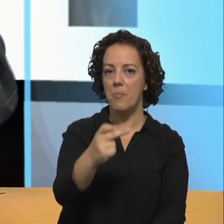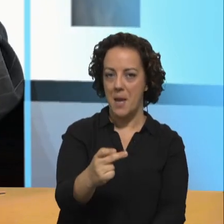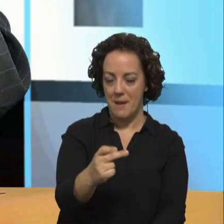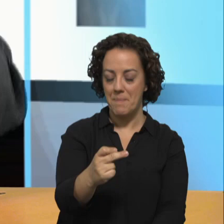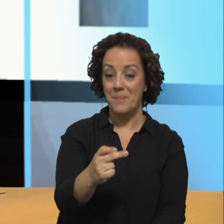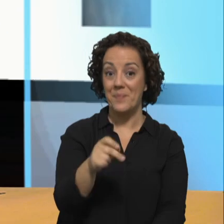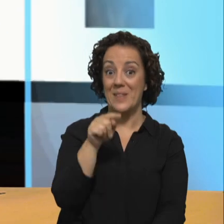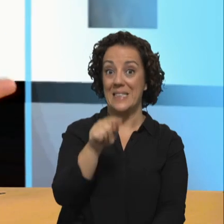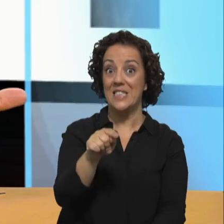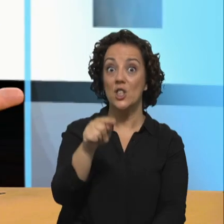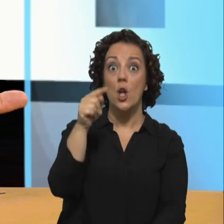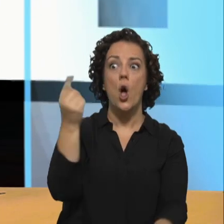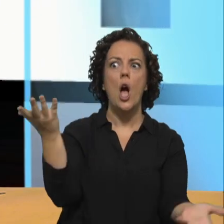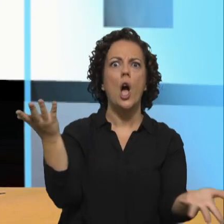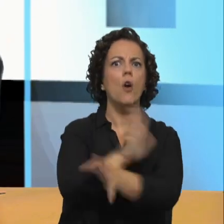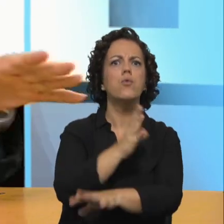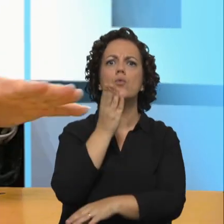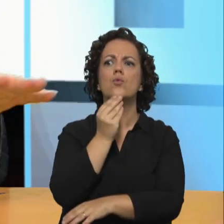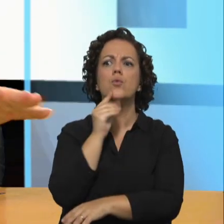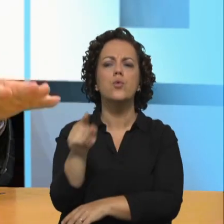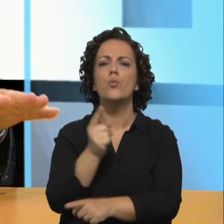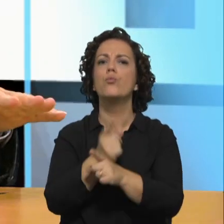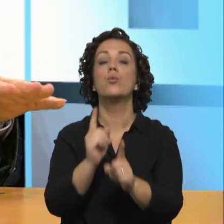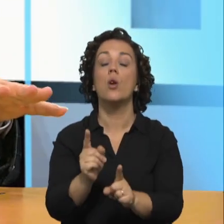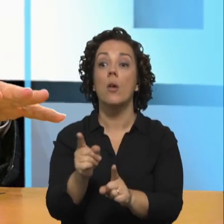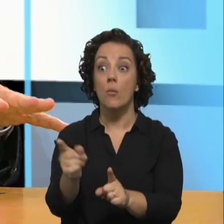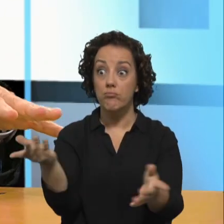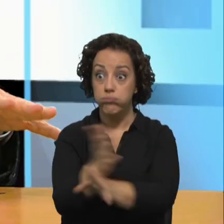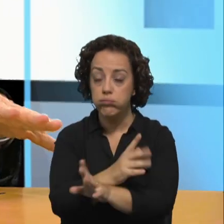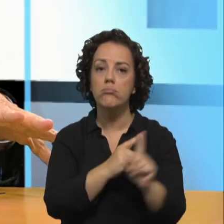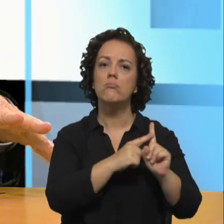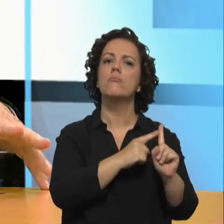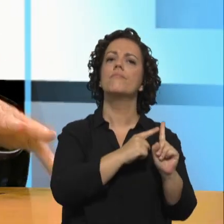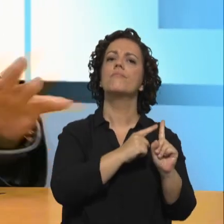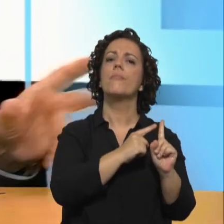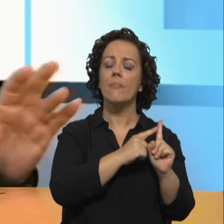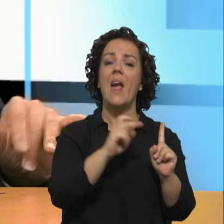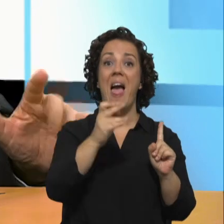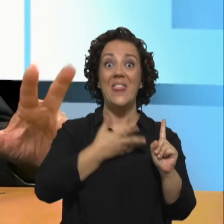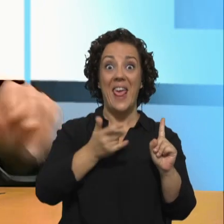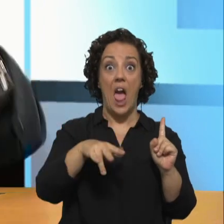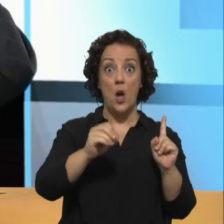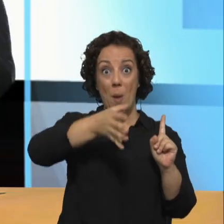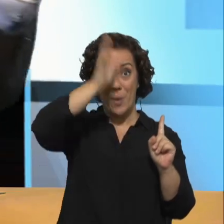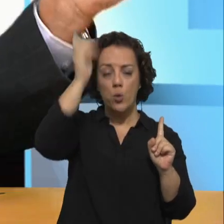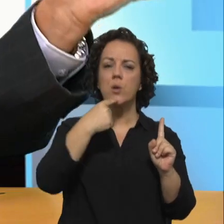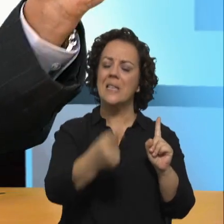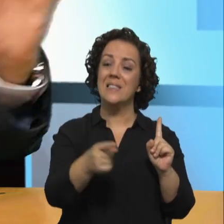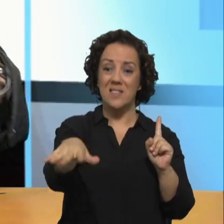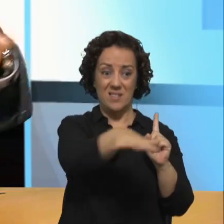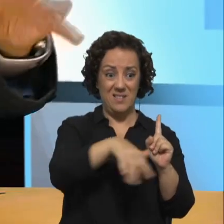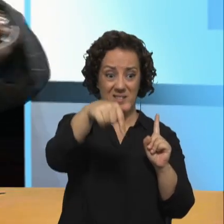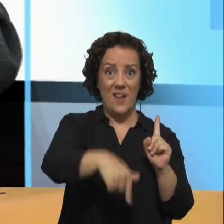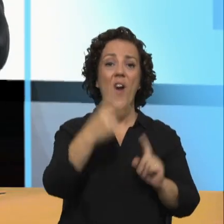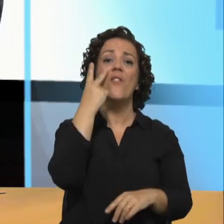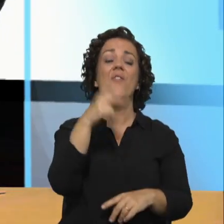o aniquilamento desta revolta judaica, Adriano proibiu os judeus de viverem na Palestina. E começou então a grande diáspora,